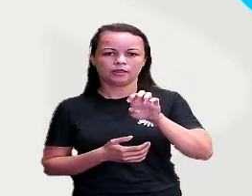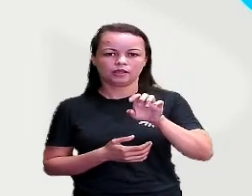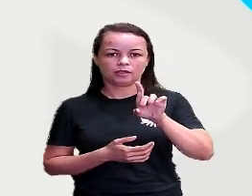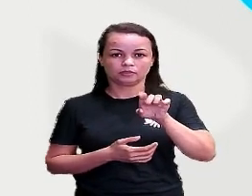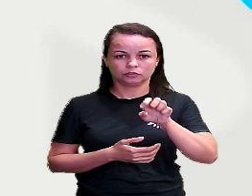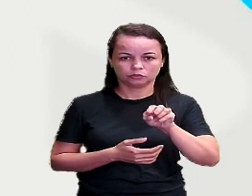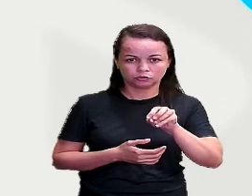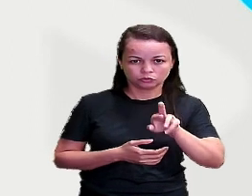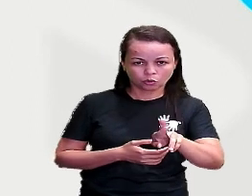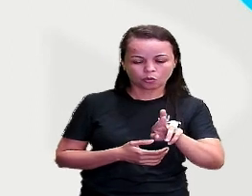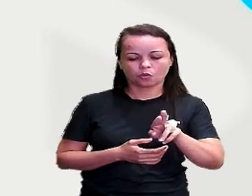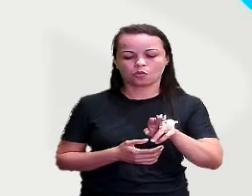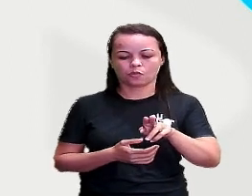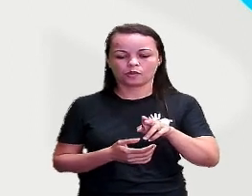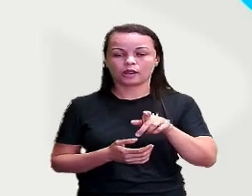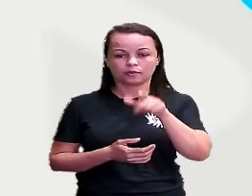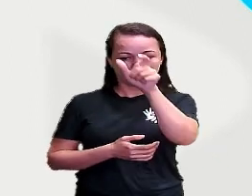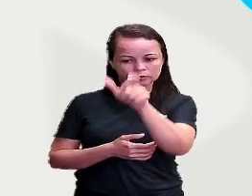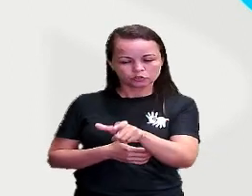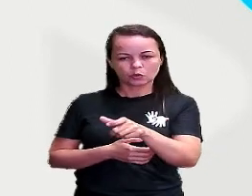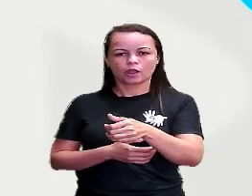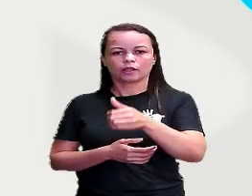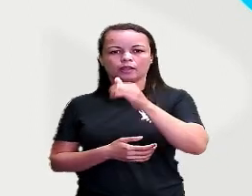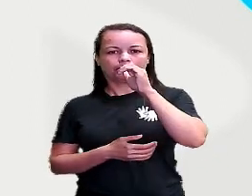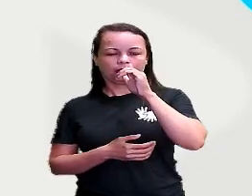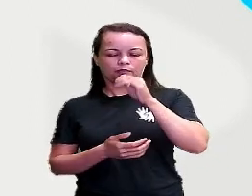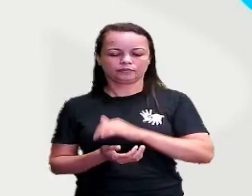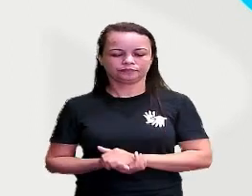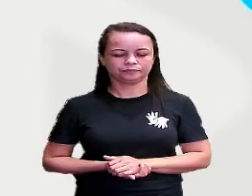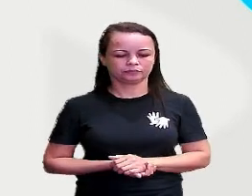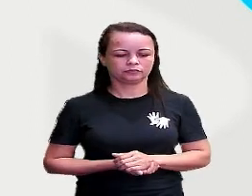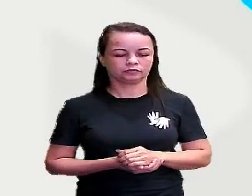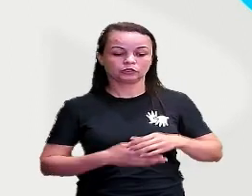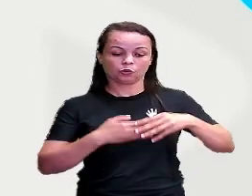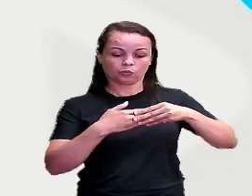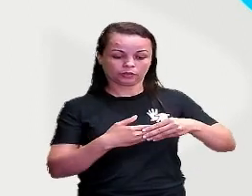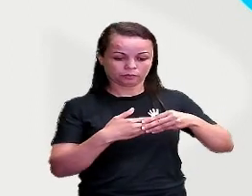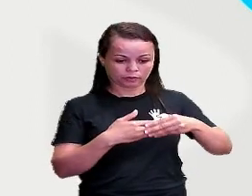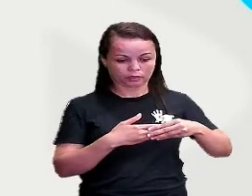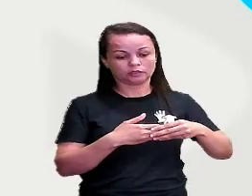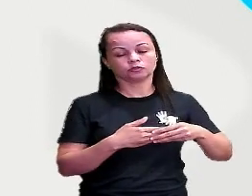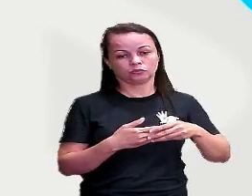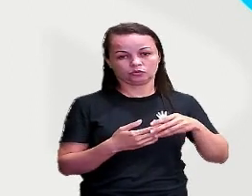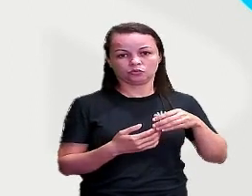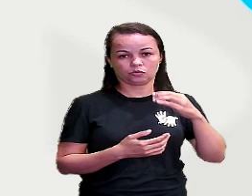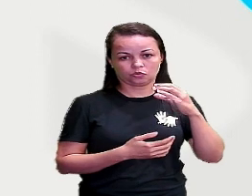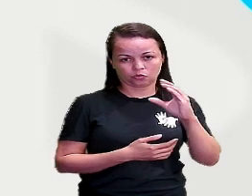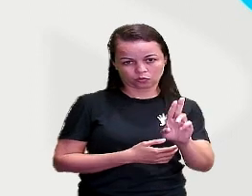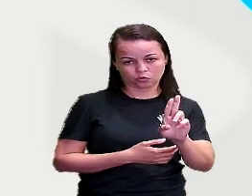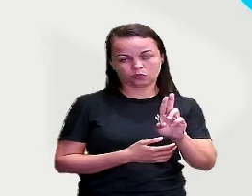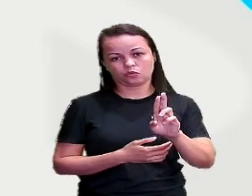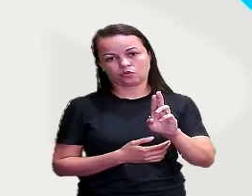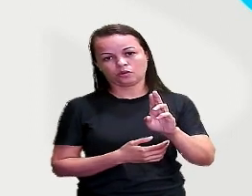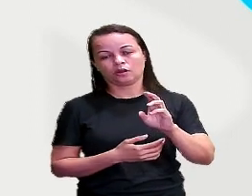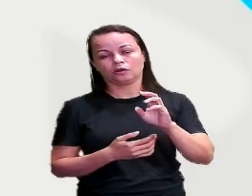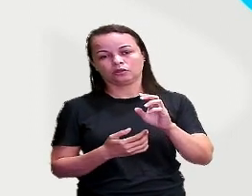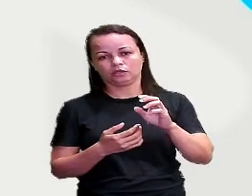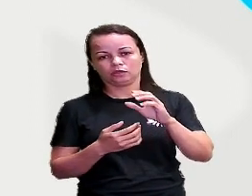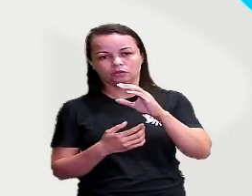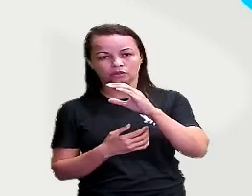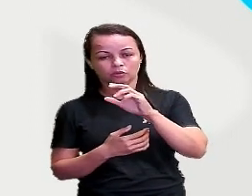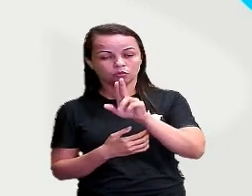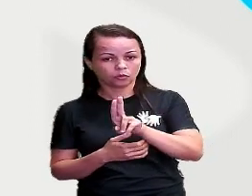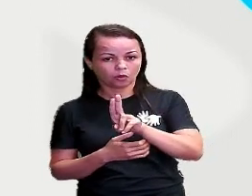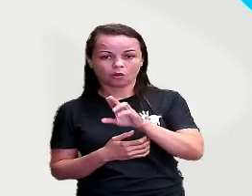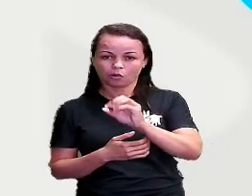bebe. Então, são palavras parônimas. Cumprimento, ó, com U e com O, como a gente viu, né? Pode ser ali com U a saudação, já com